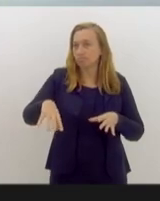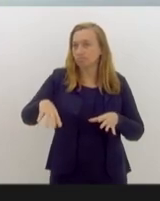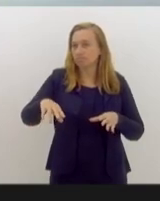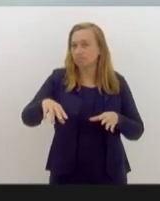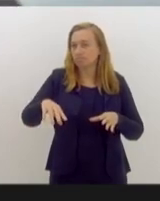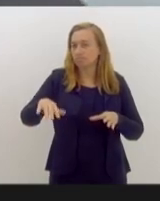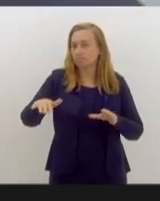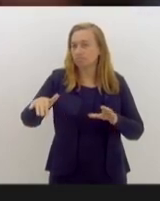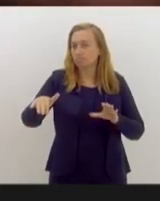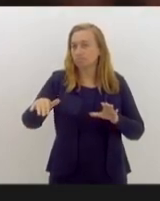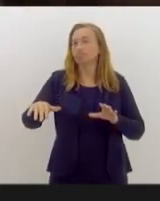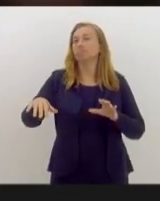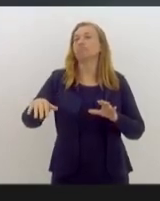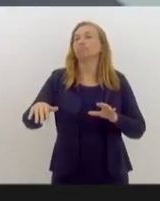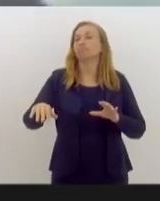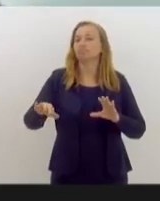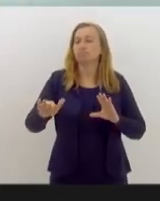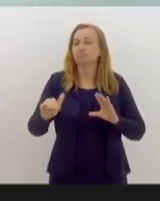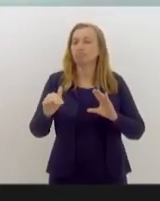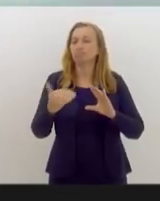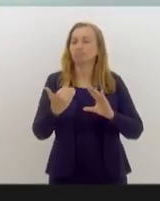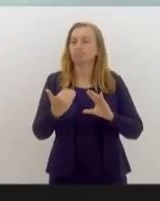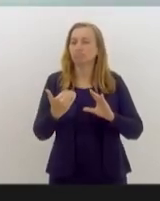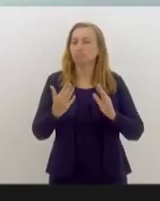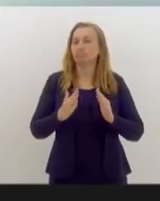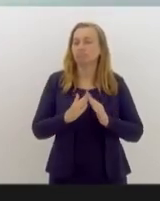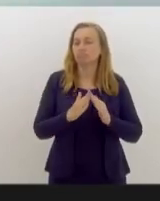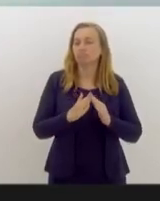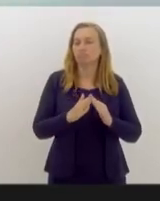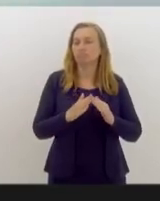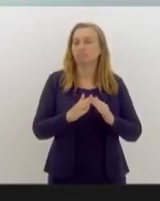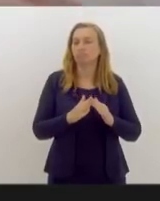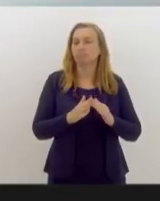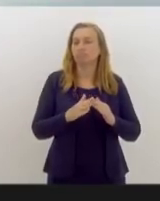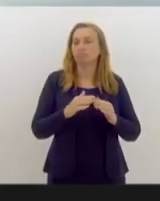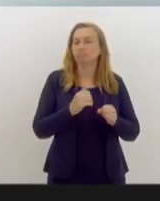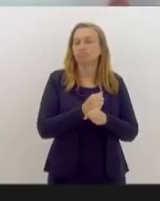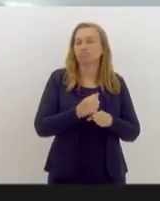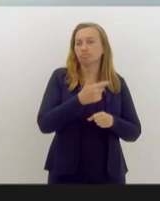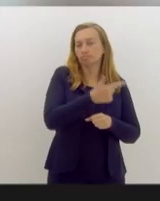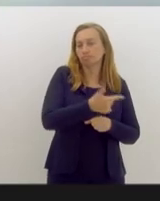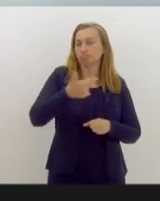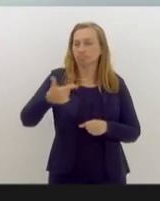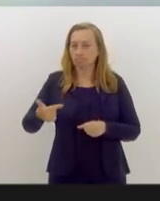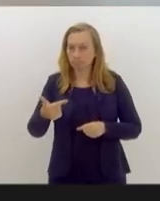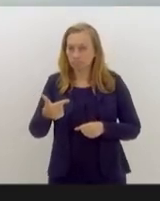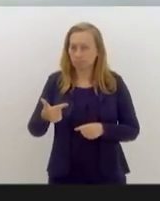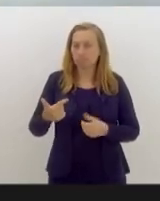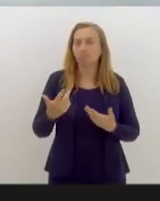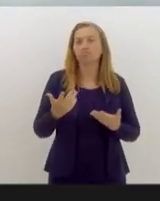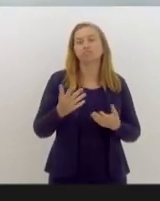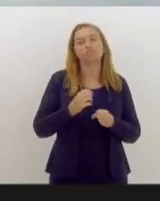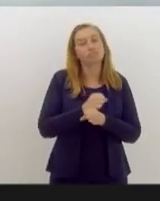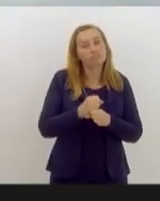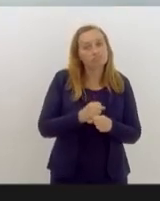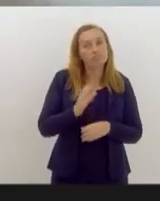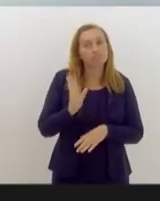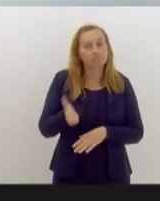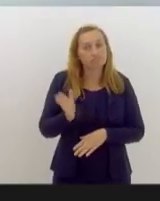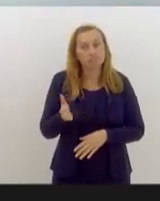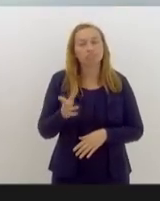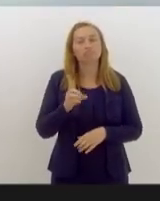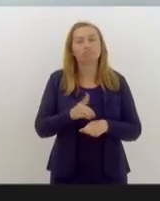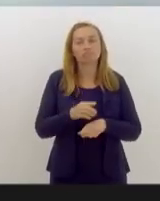em 18 de maio, né, de 2022, e já devia ter sido enviado pelo Executivo há muito tempo. O Dr. Rogério comentou